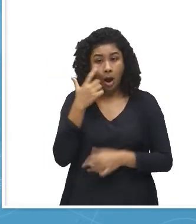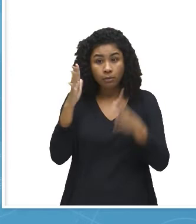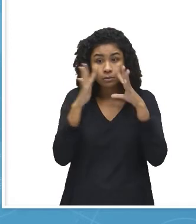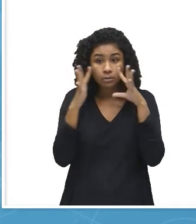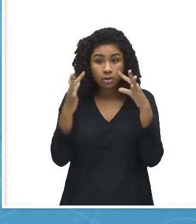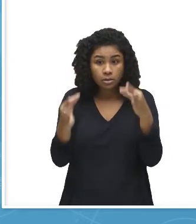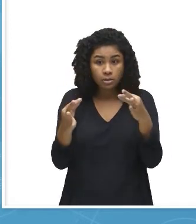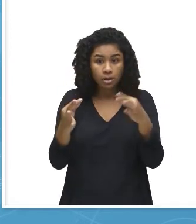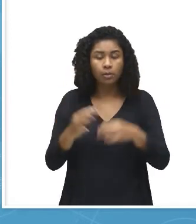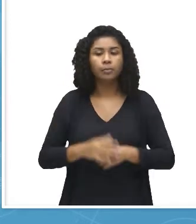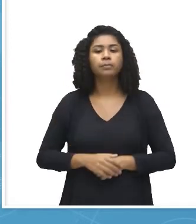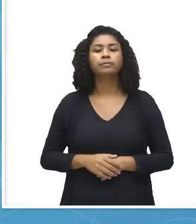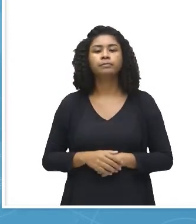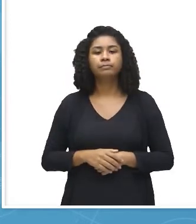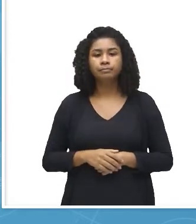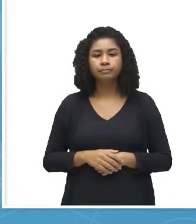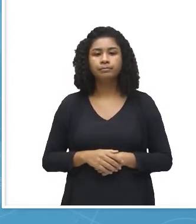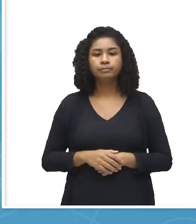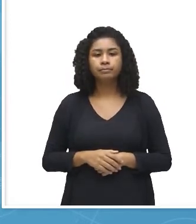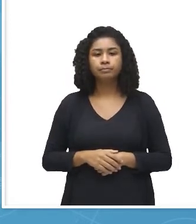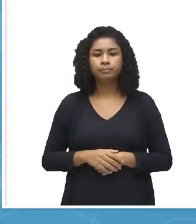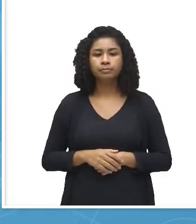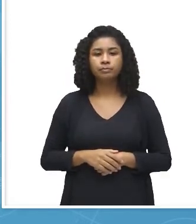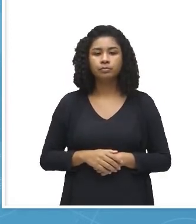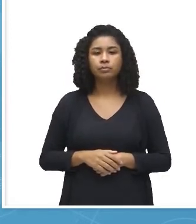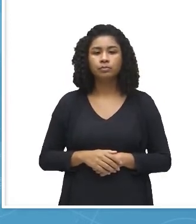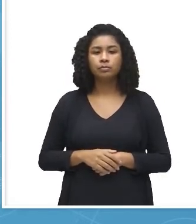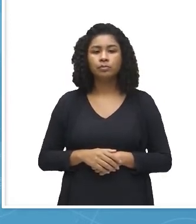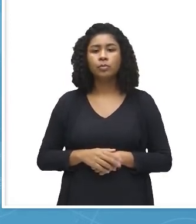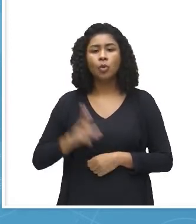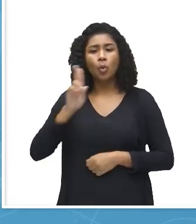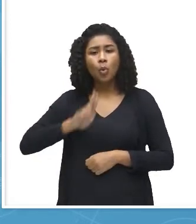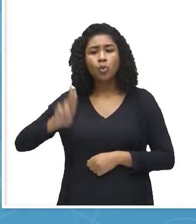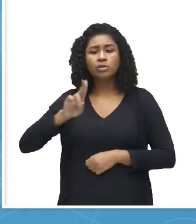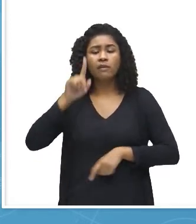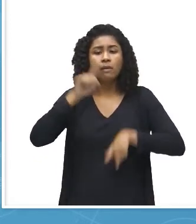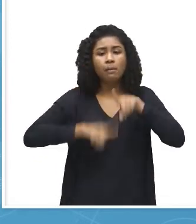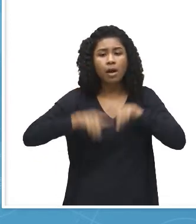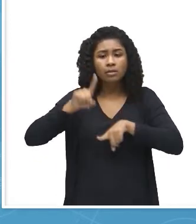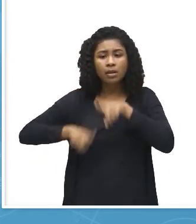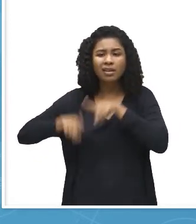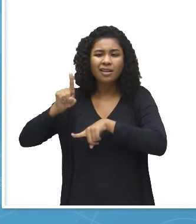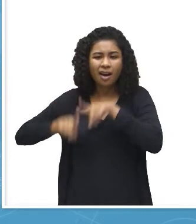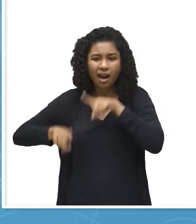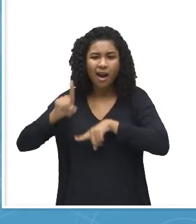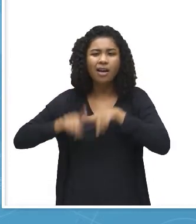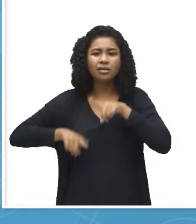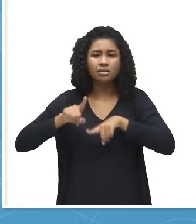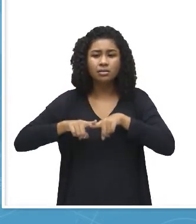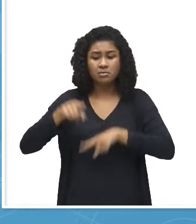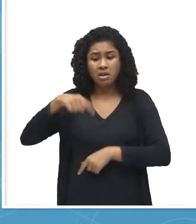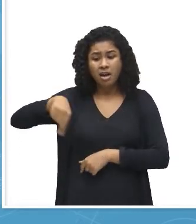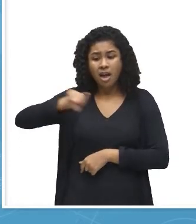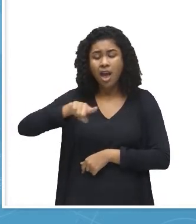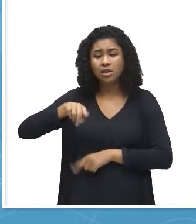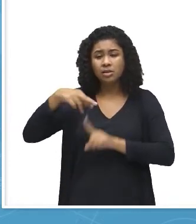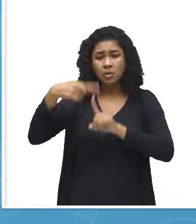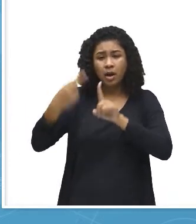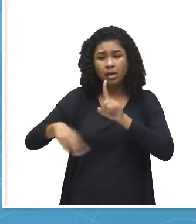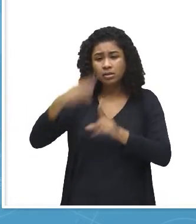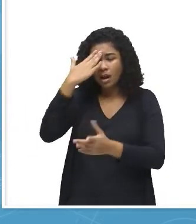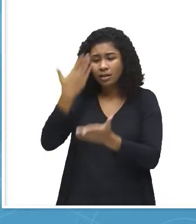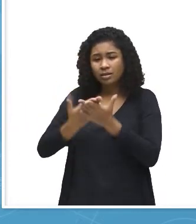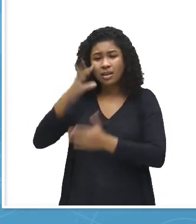se revoltaram contra a utilização de certos materiais, de certos utensílios que para eles era sagrado para a religião deles e que